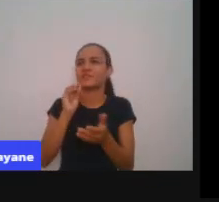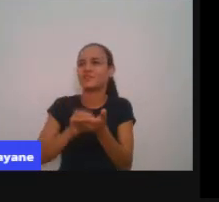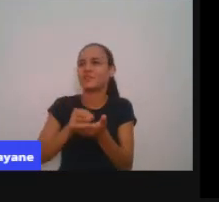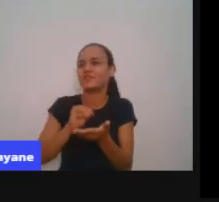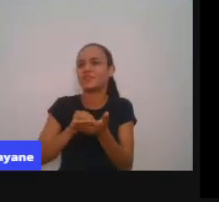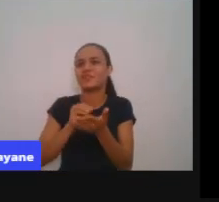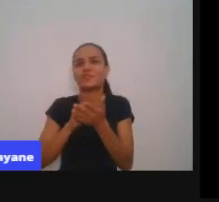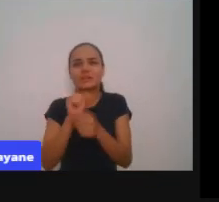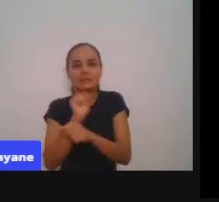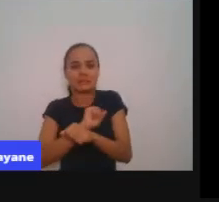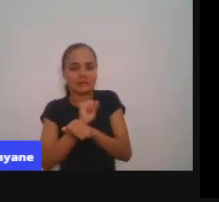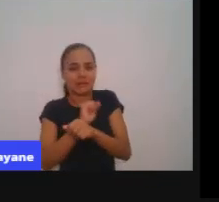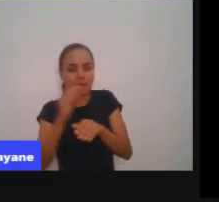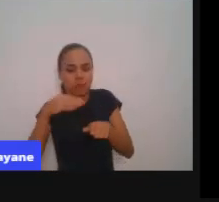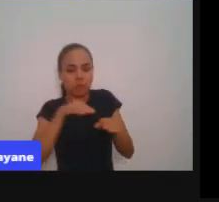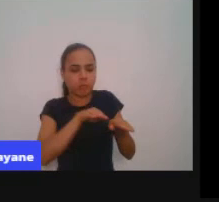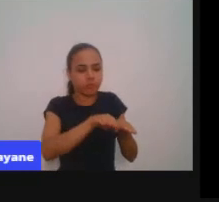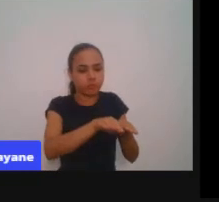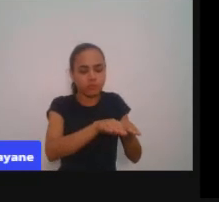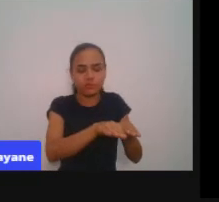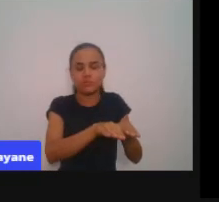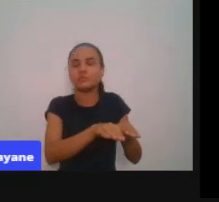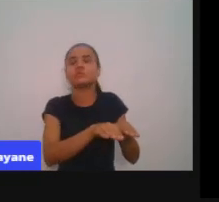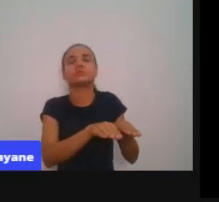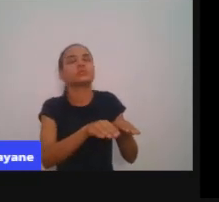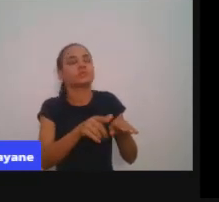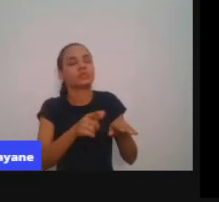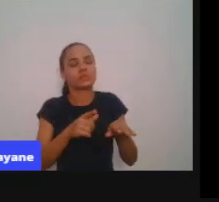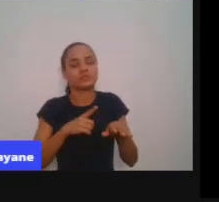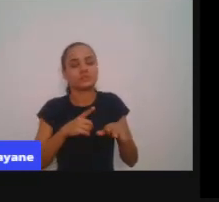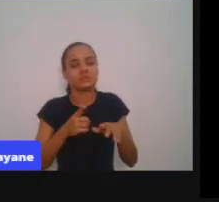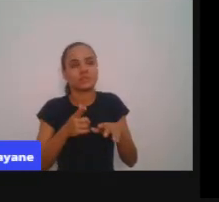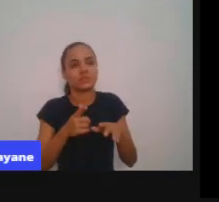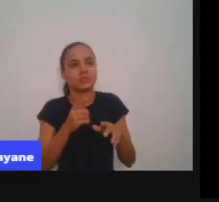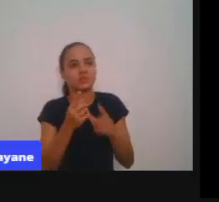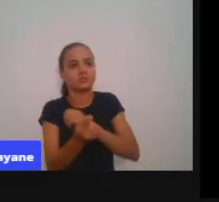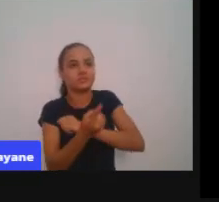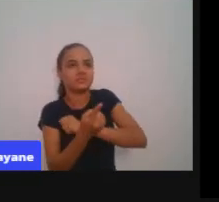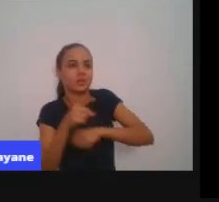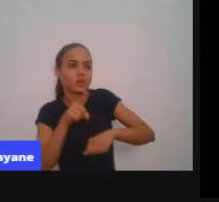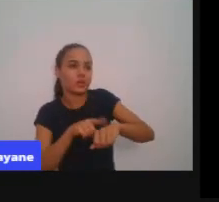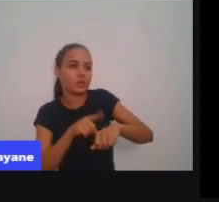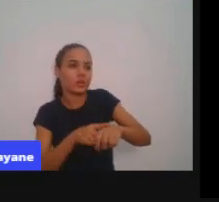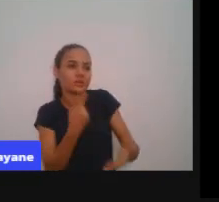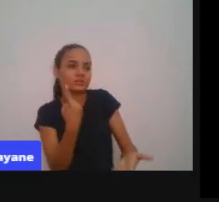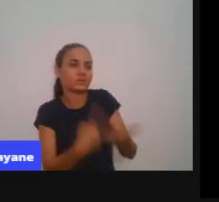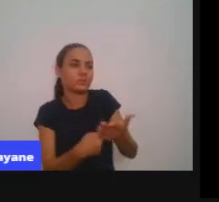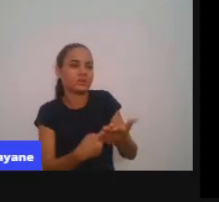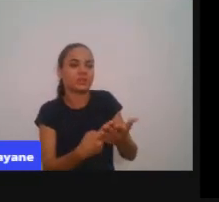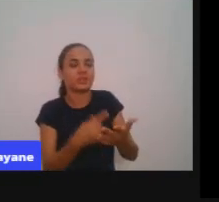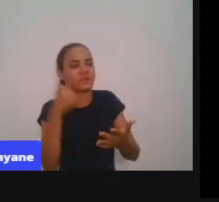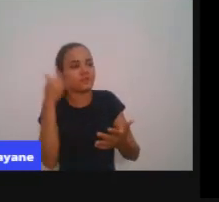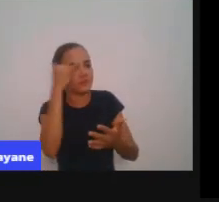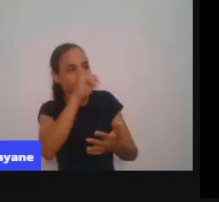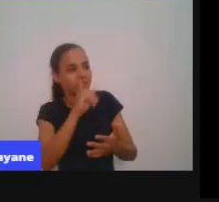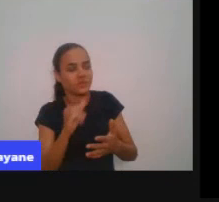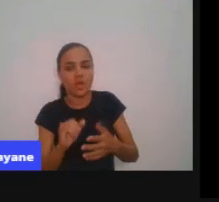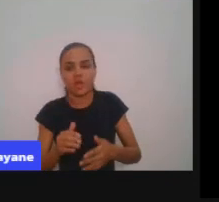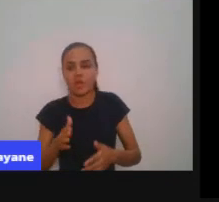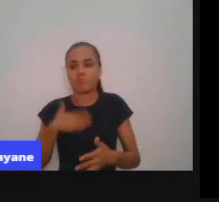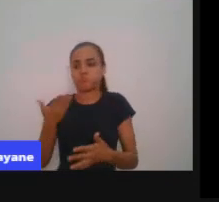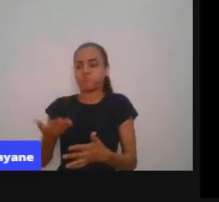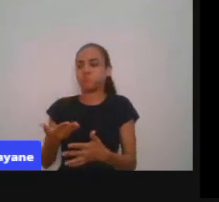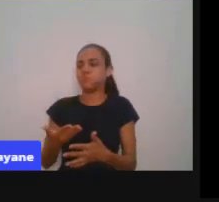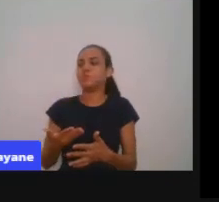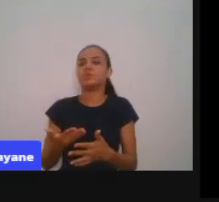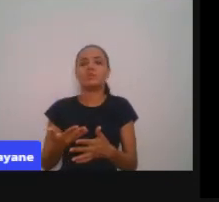hora marcada, decolar no horário previsto, não entrar atrasado no teatro, um dom. A